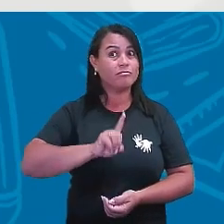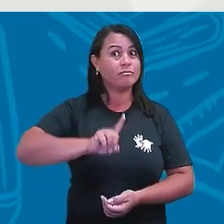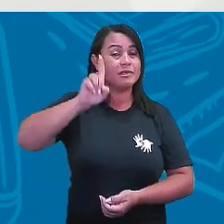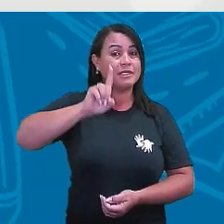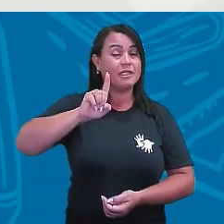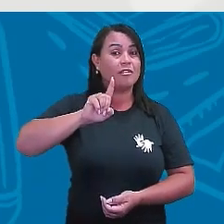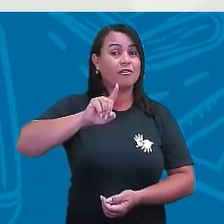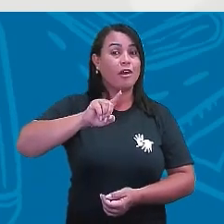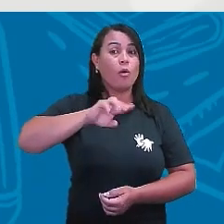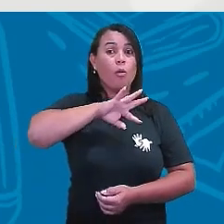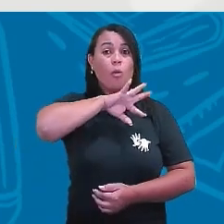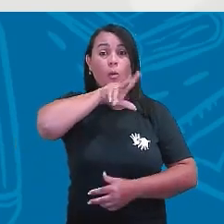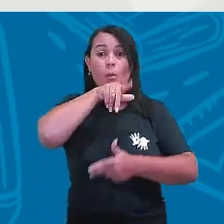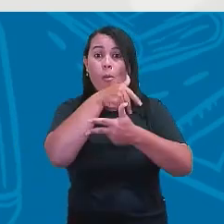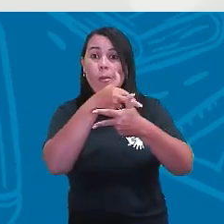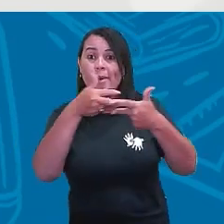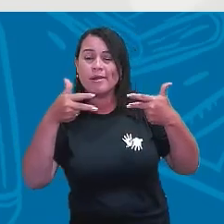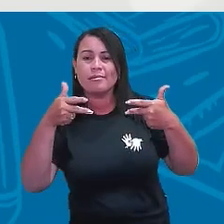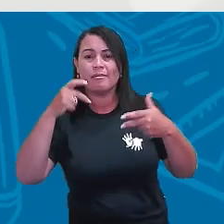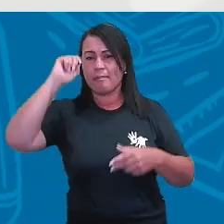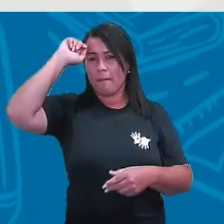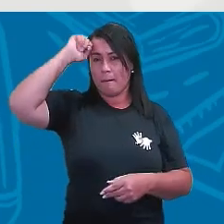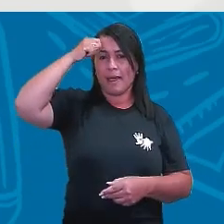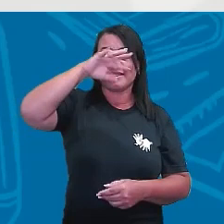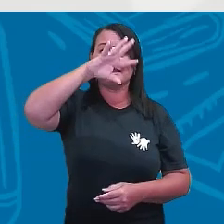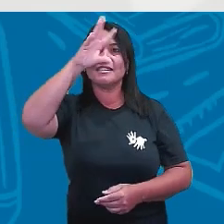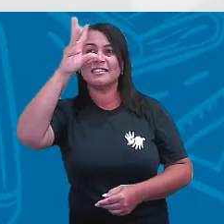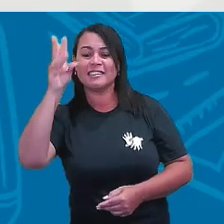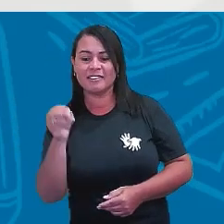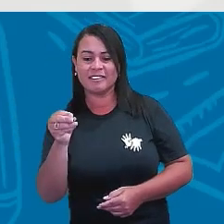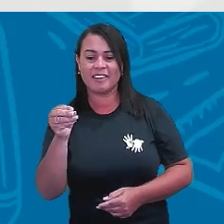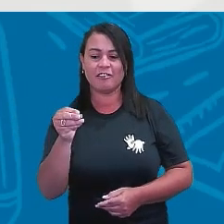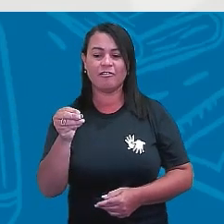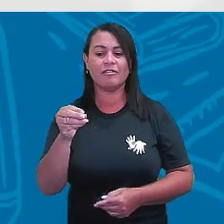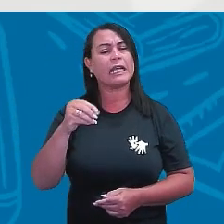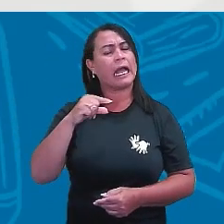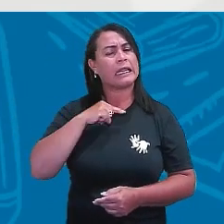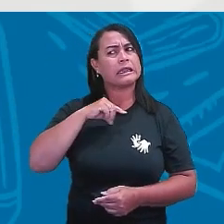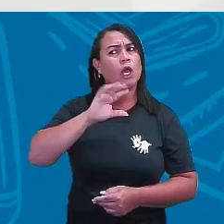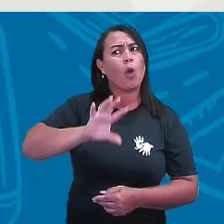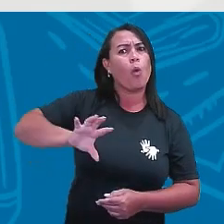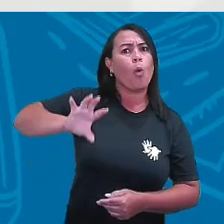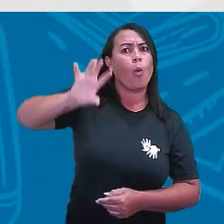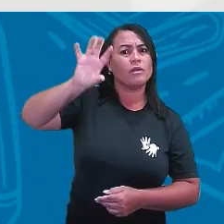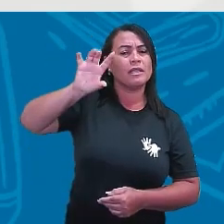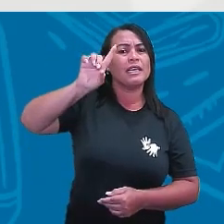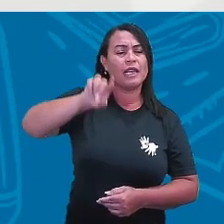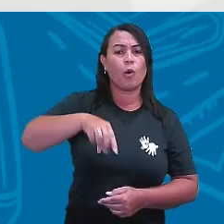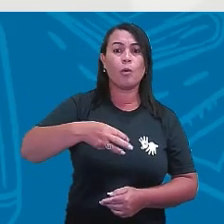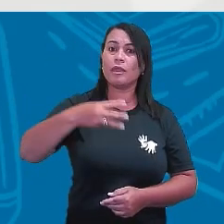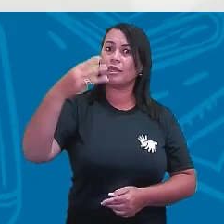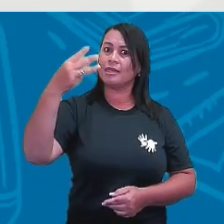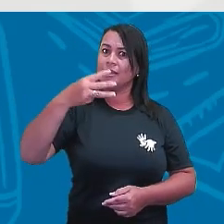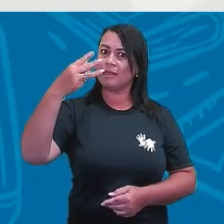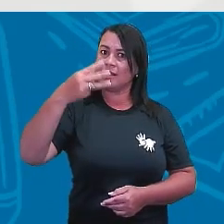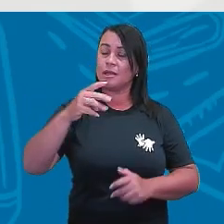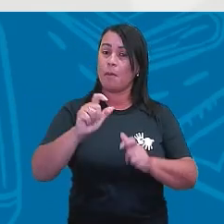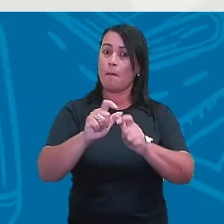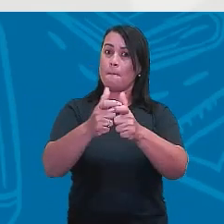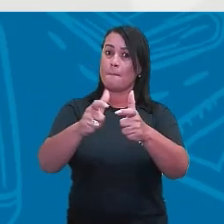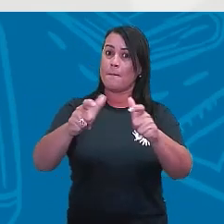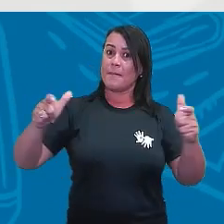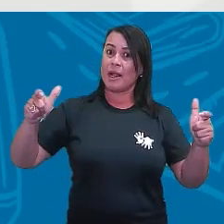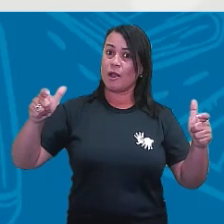Animais da África. Está aí o continente africano. Esse continente que é o terceiro continente maior